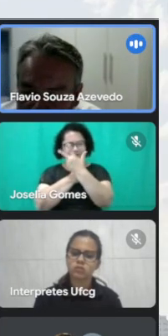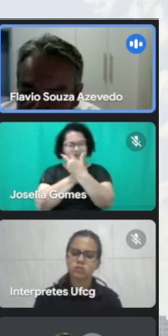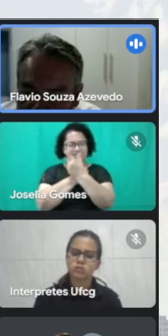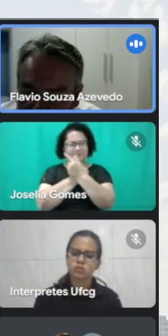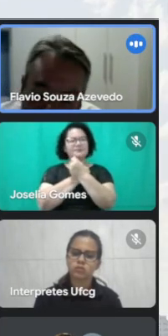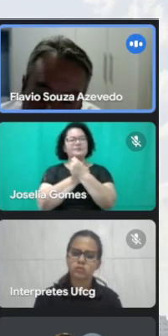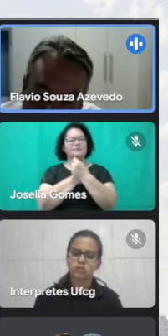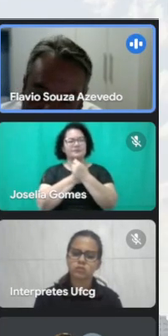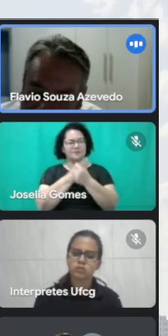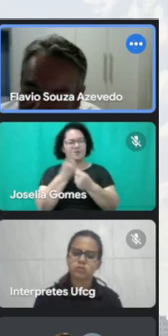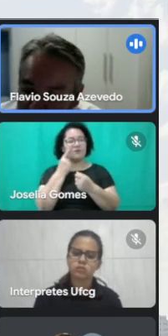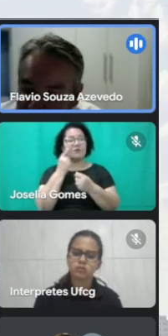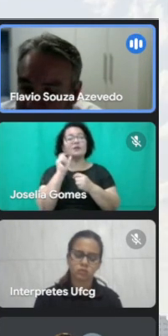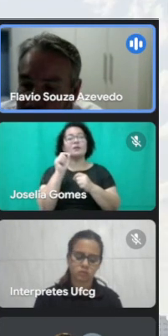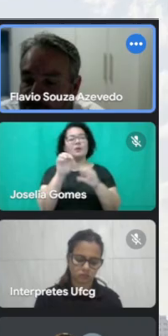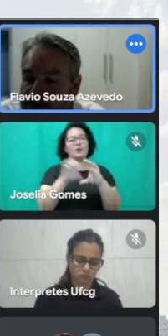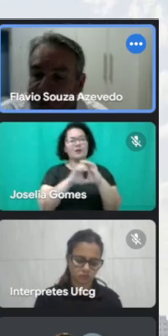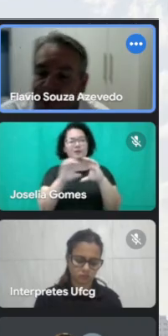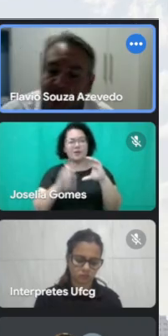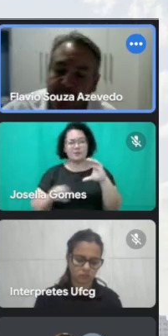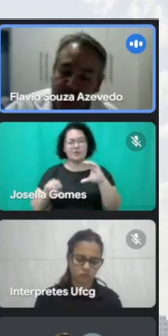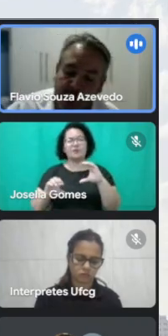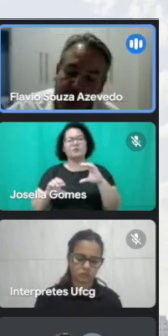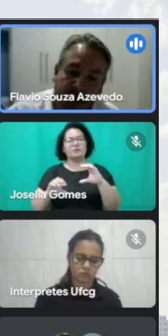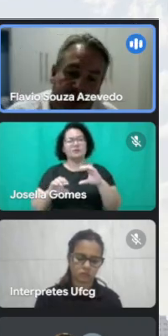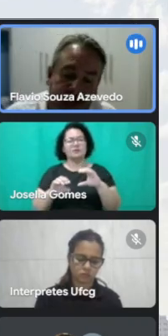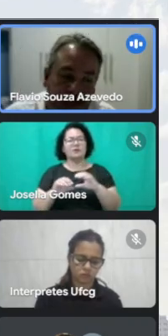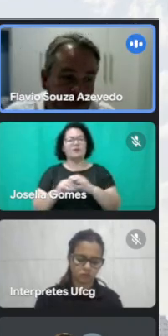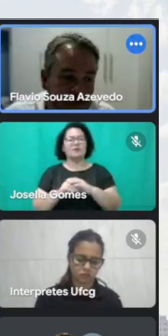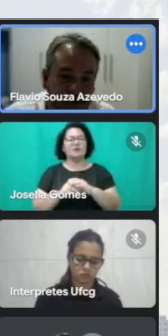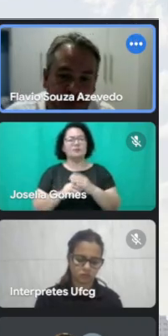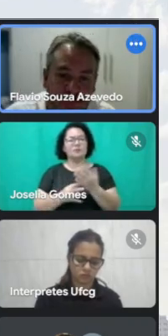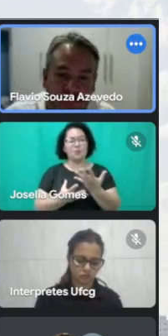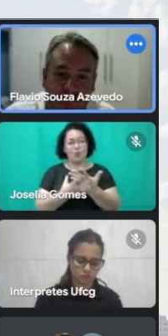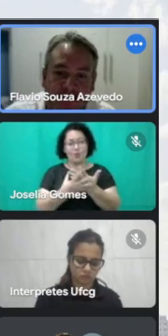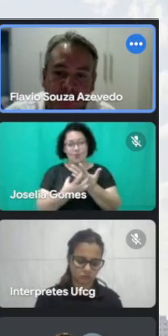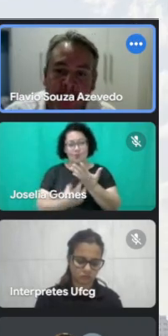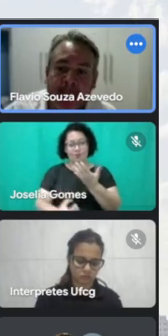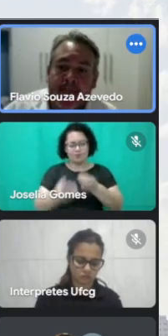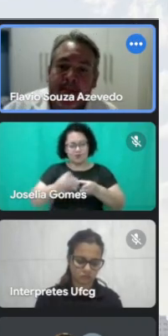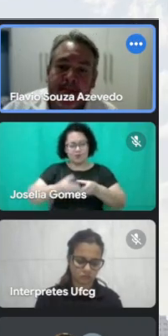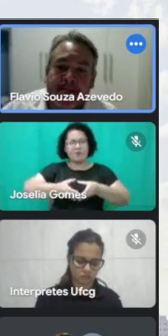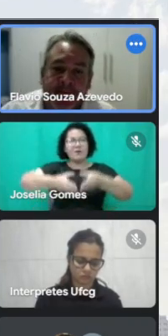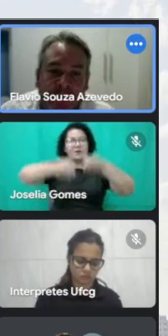encanamento do filtro vertical, né. Então fica bem interessante.